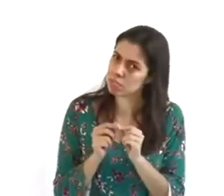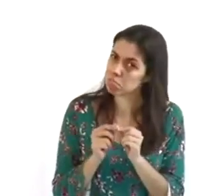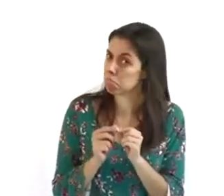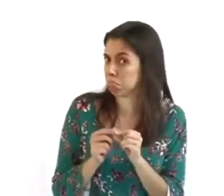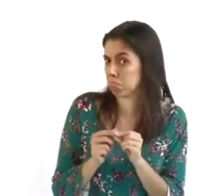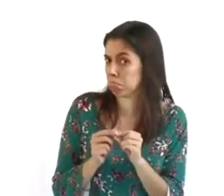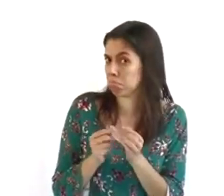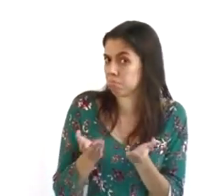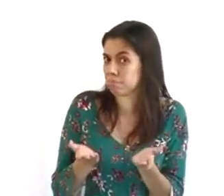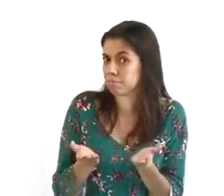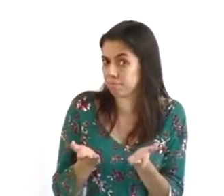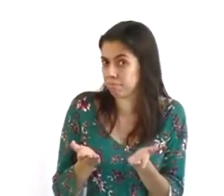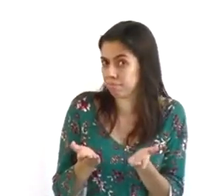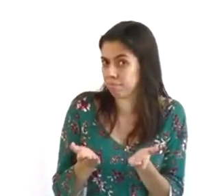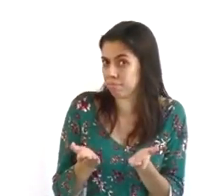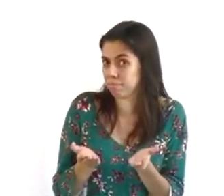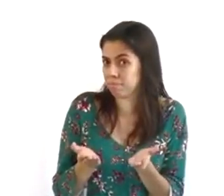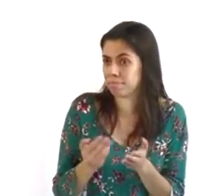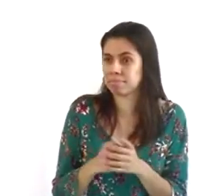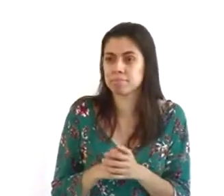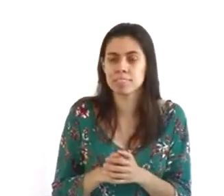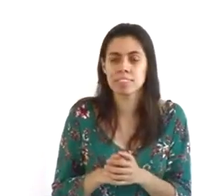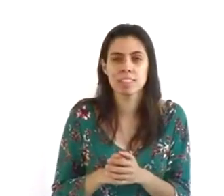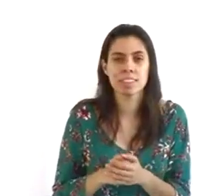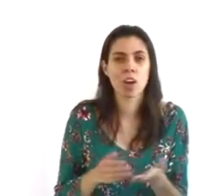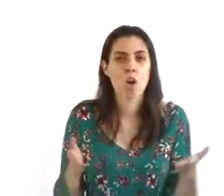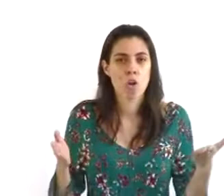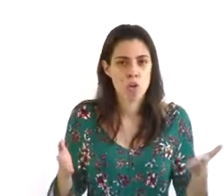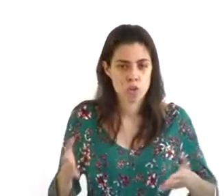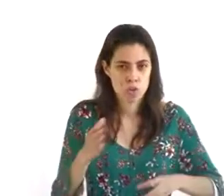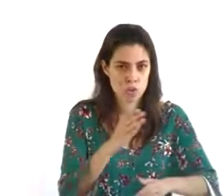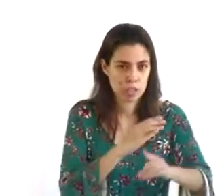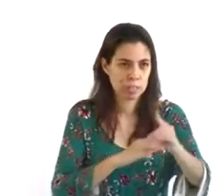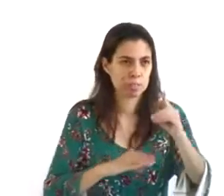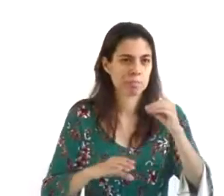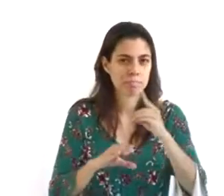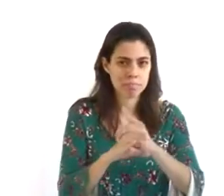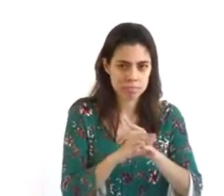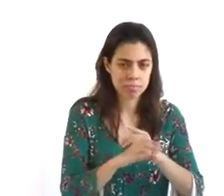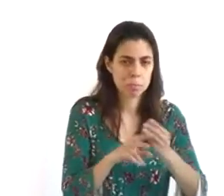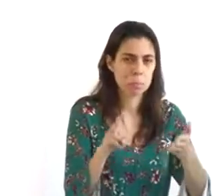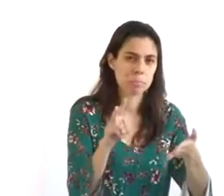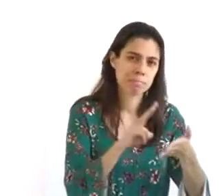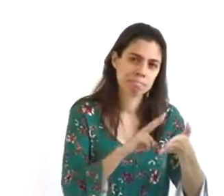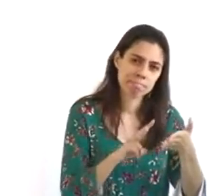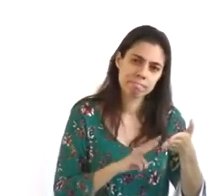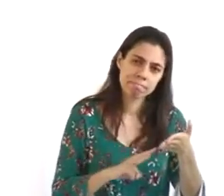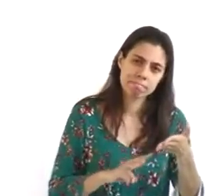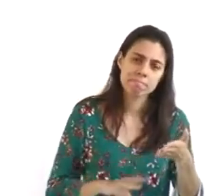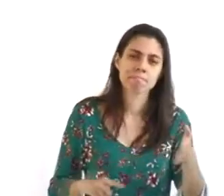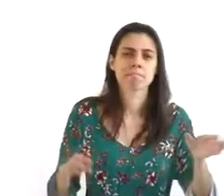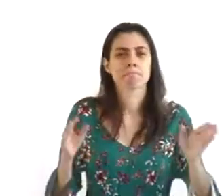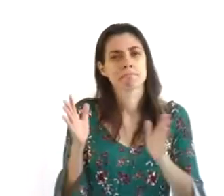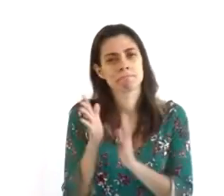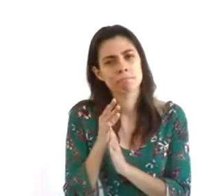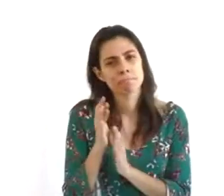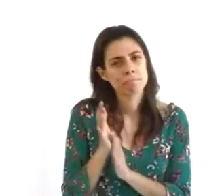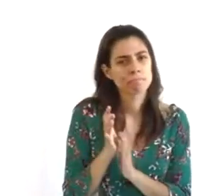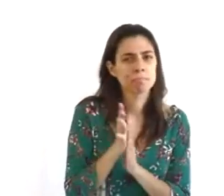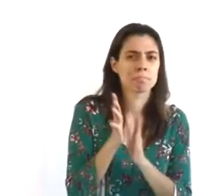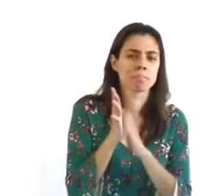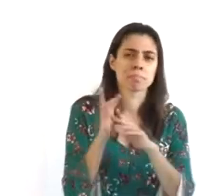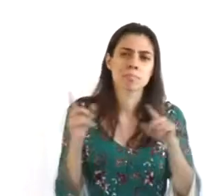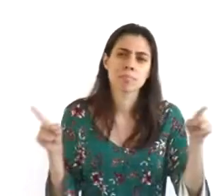culto, nesta manhã voltado para agradecermos a Deus pelas leituras já realizadas na sua palavra, pelos louvores, pelos